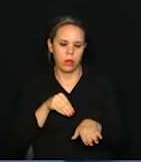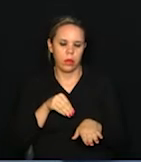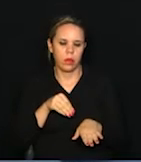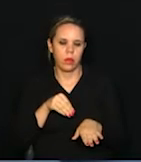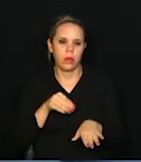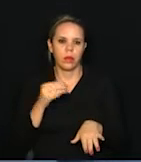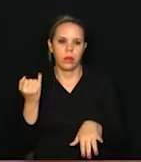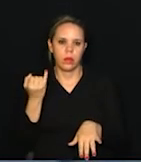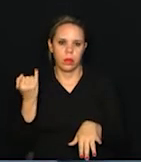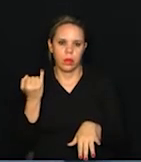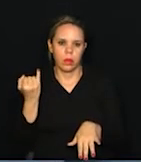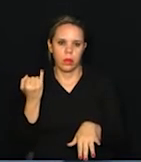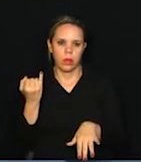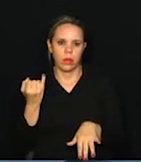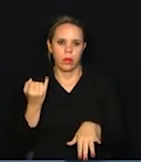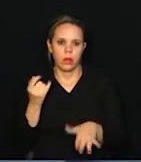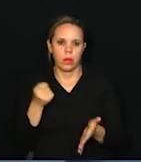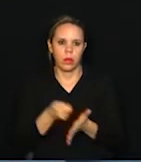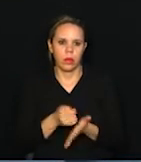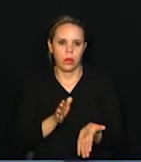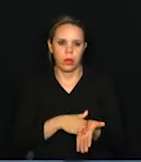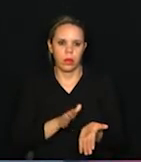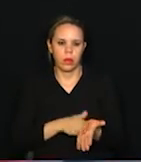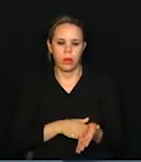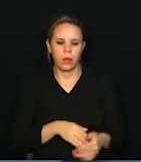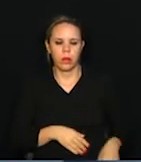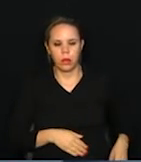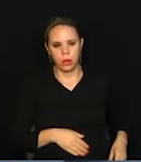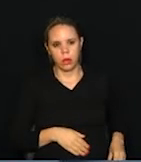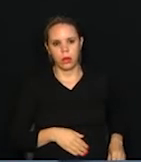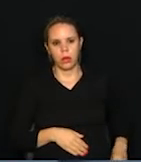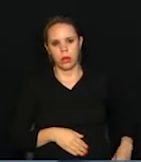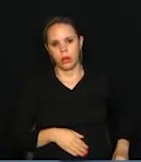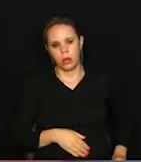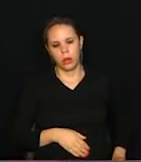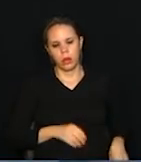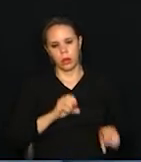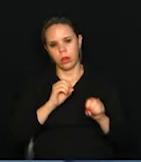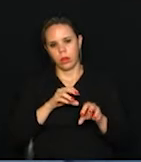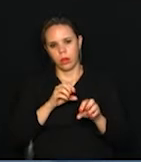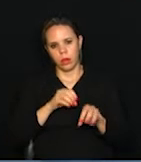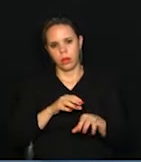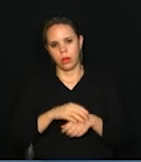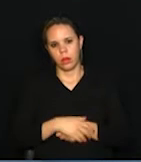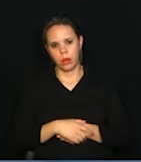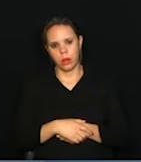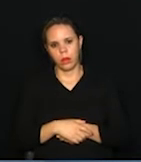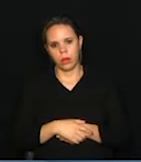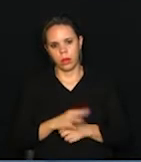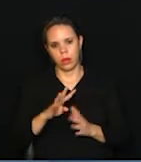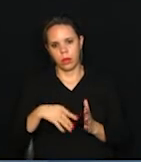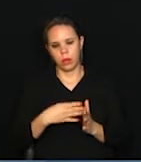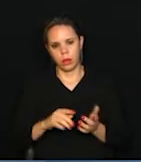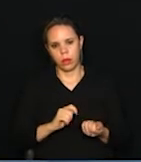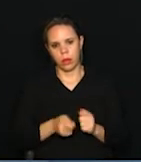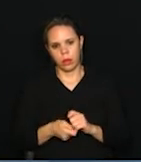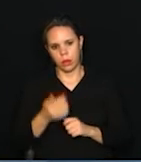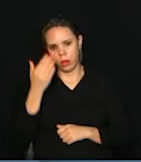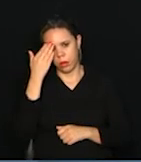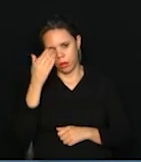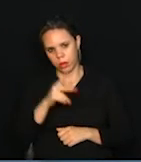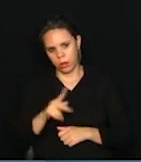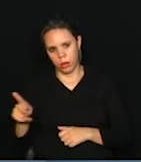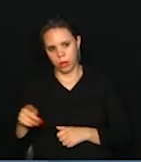muito importante, e é isso que a gente tem cobrado, é a educação no trânsito, é a sinalização adequada. Muito obrigado,